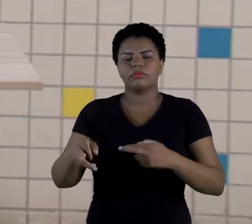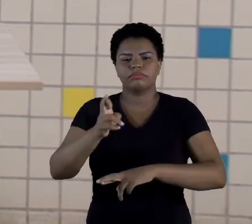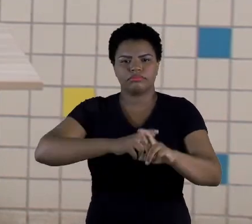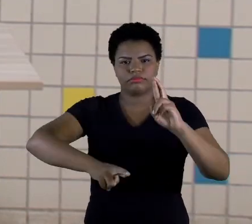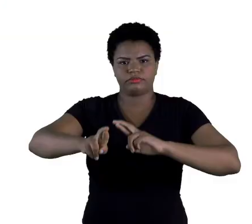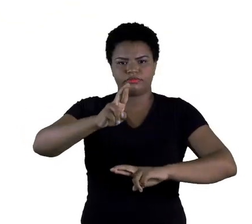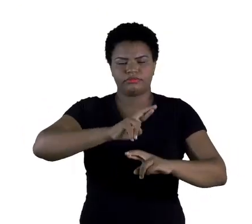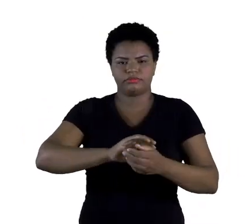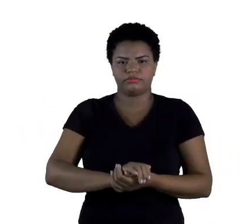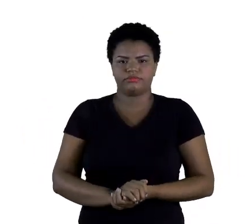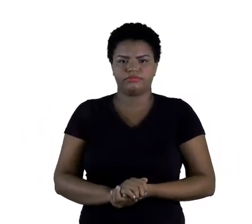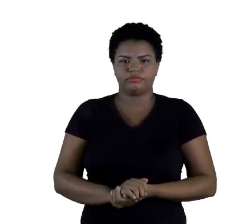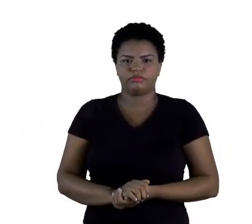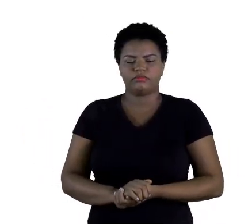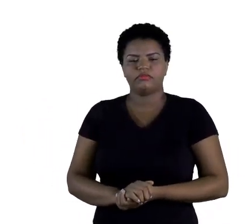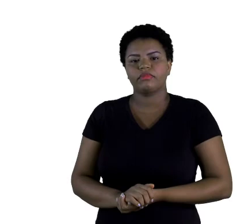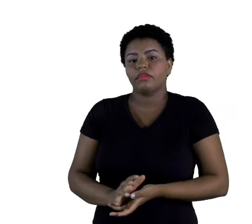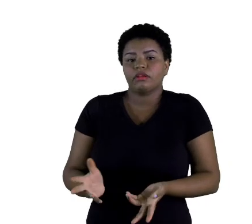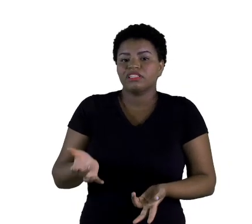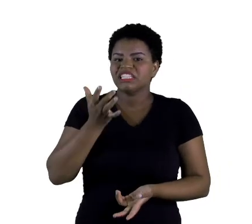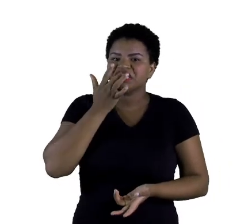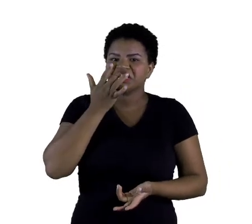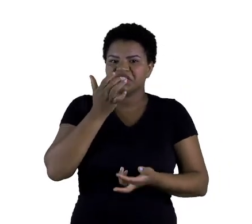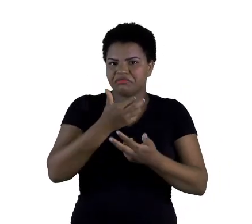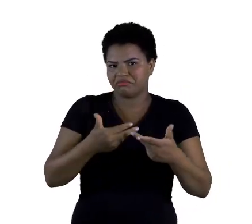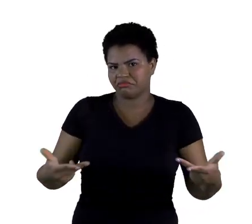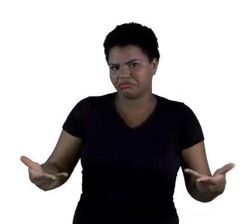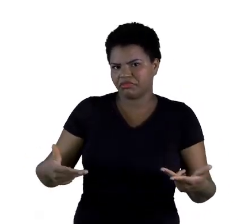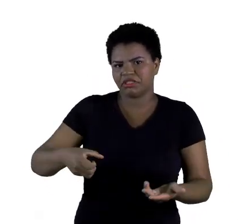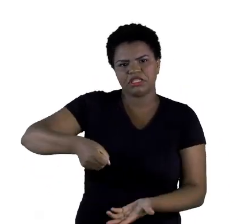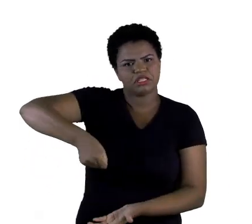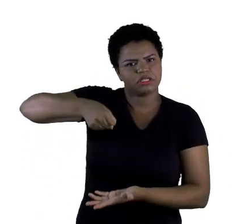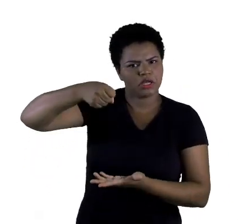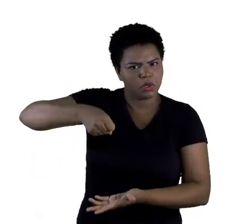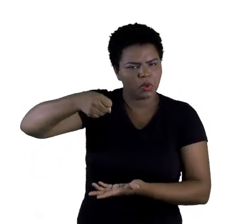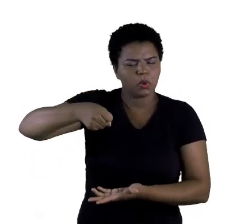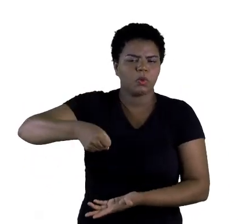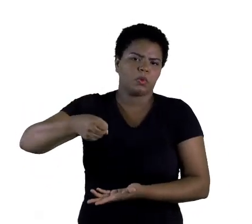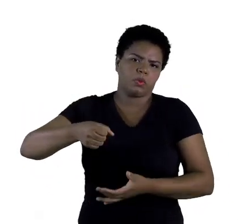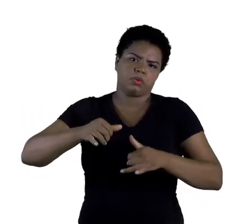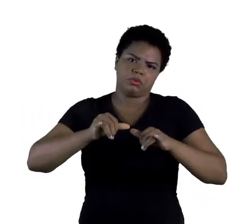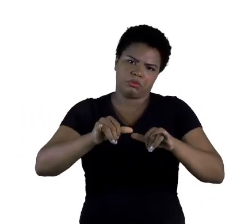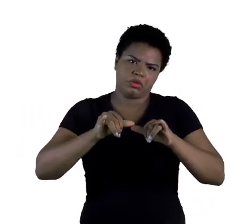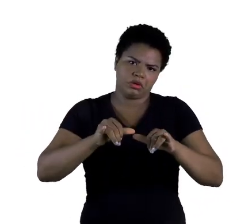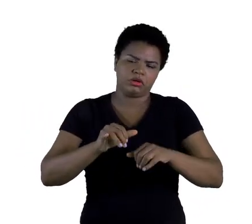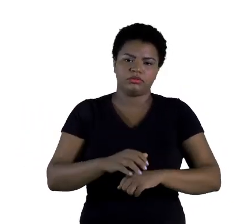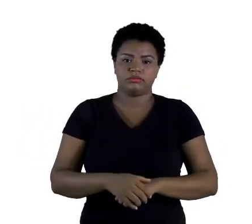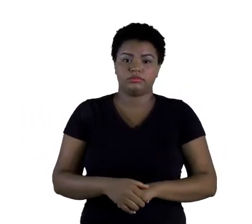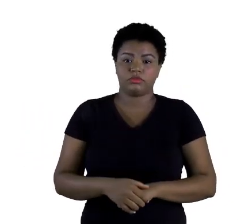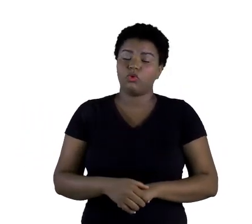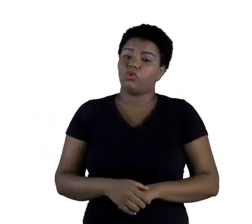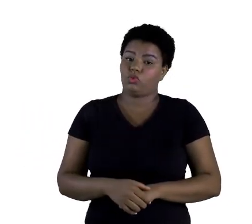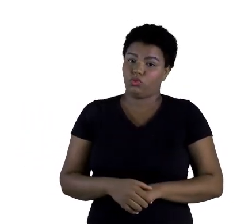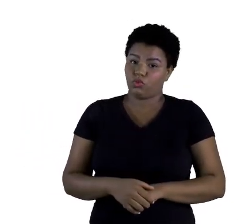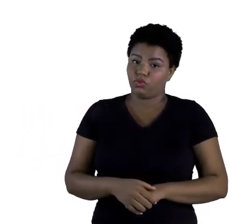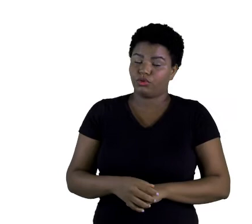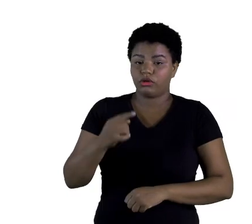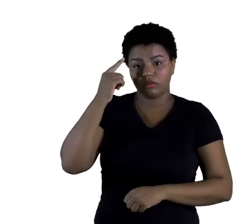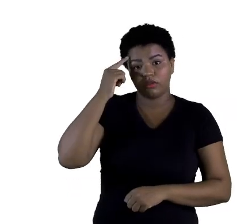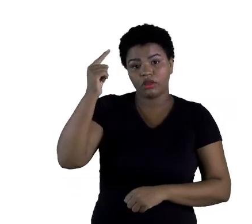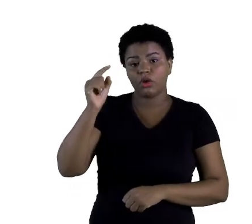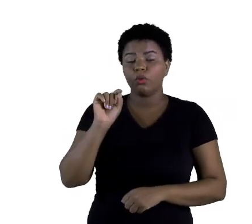só, as embalagens, não é mesmo? As sacolinhas de supermercado. Pessoal, o ideal é que você tenha a sua